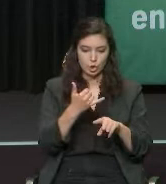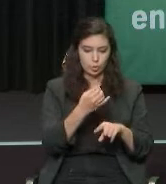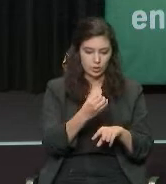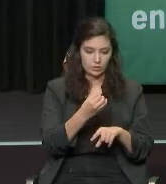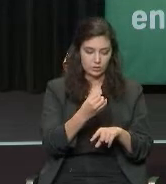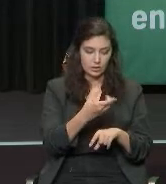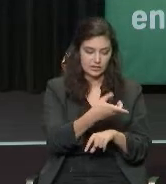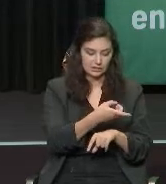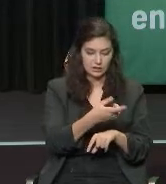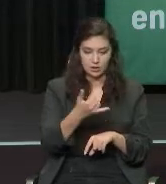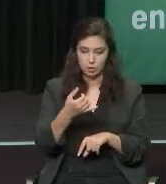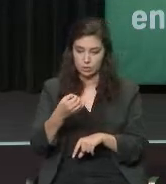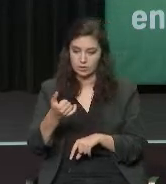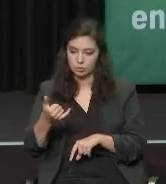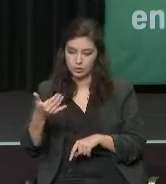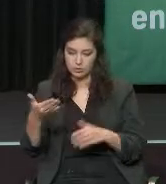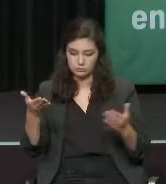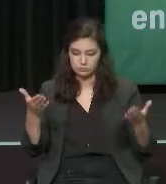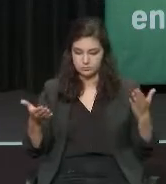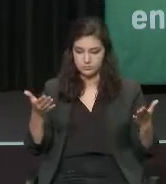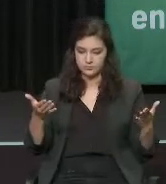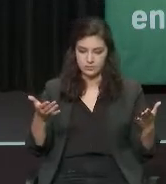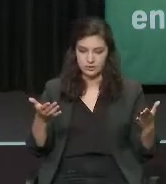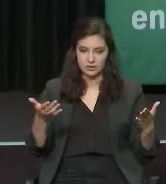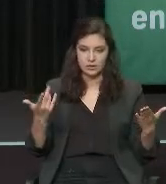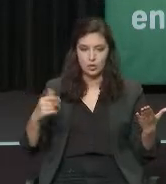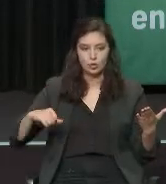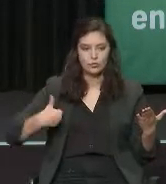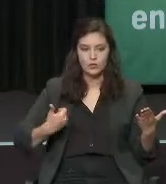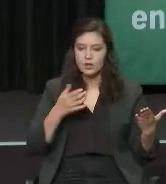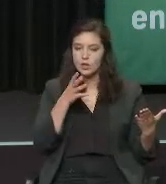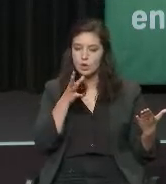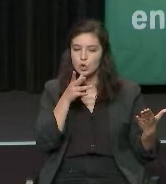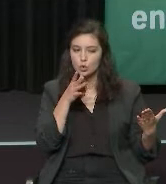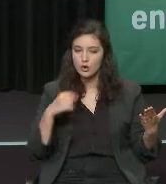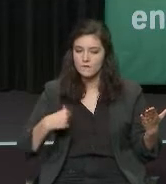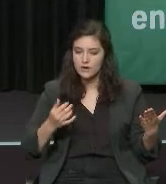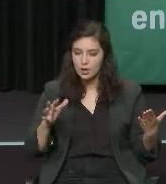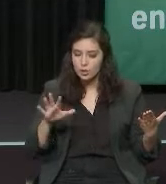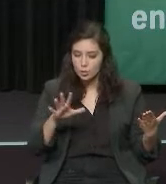mapa diferencial. As diferenças a verde